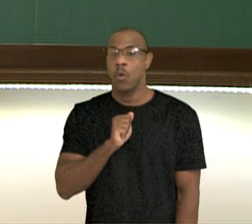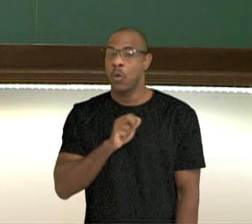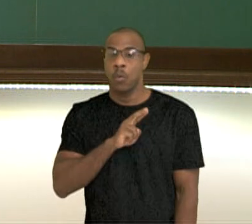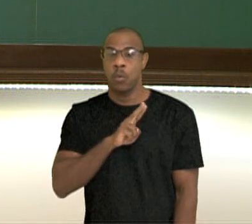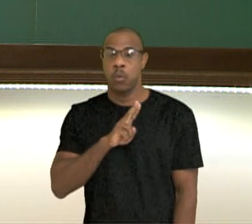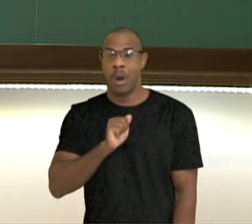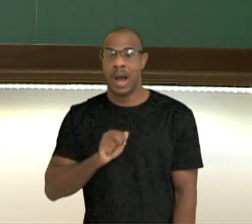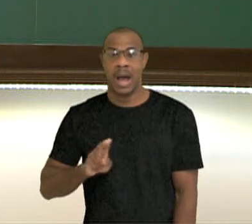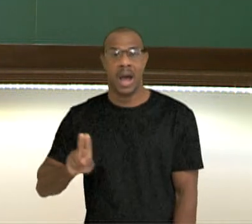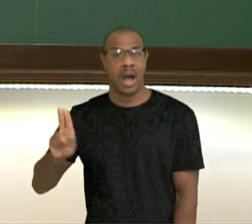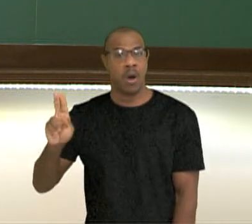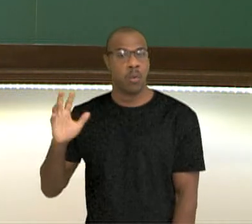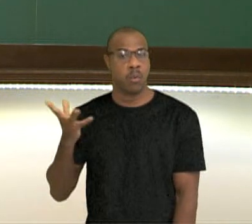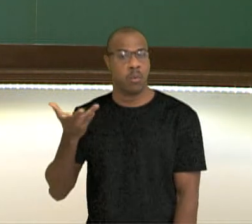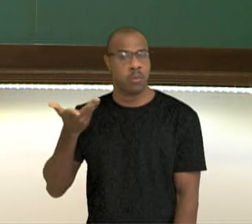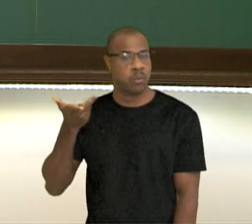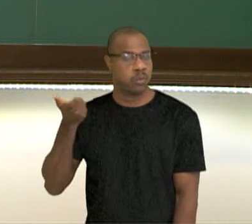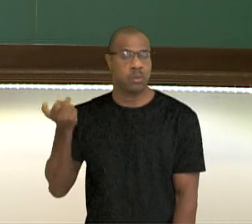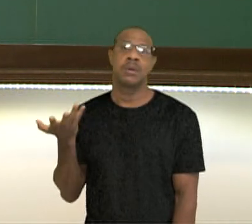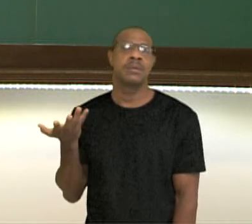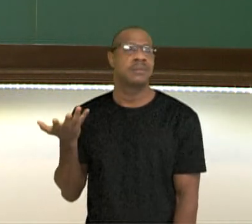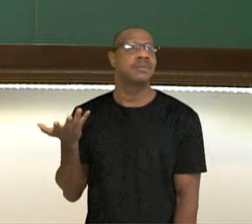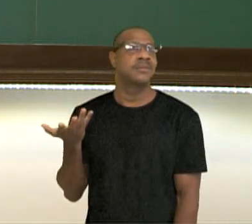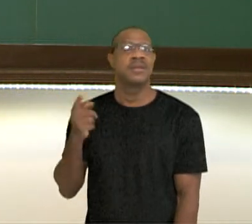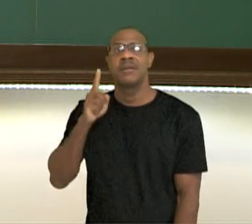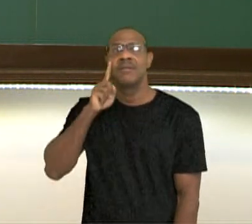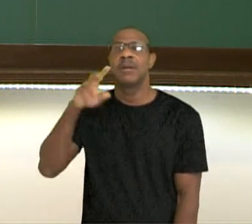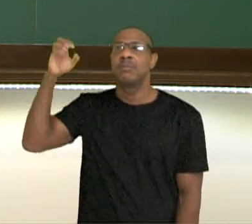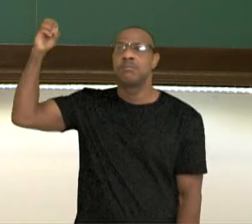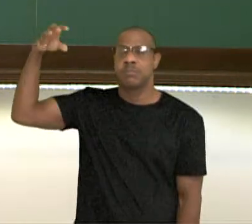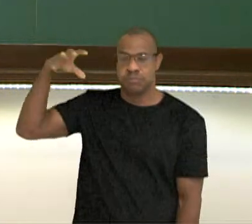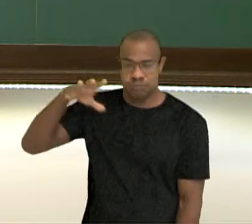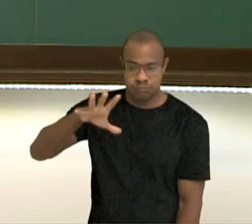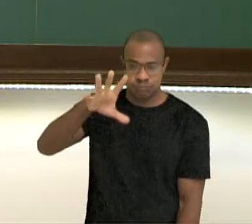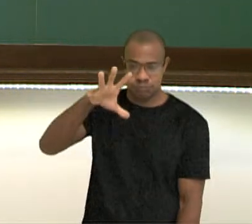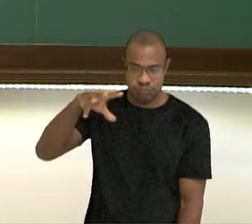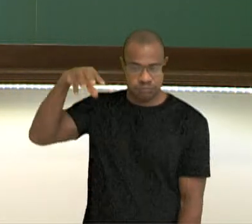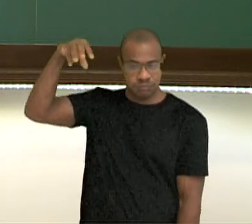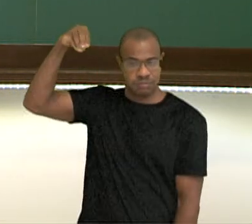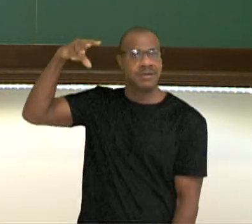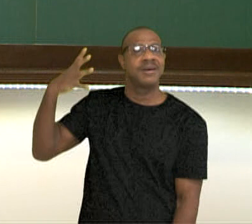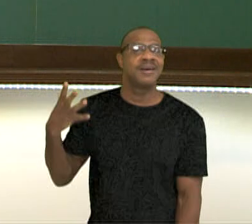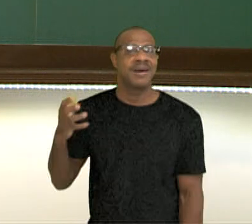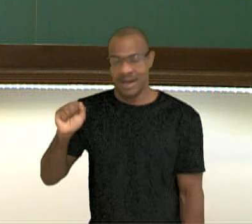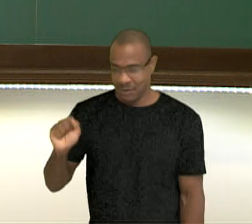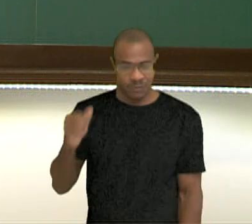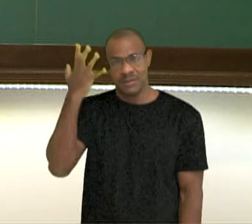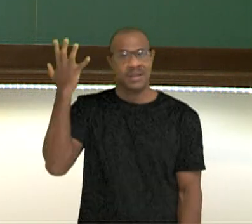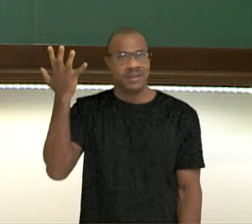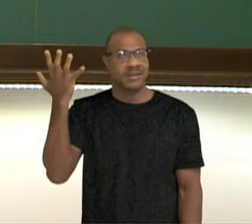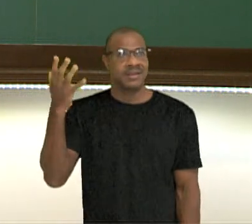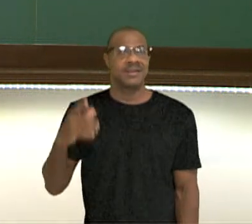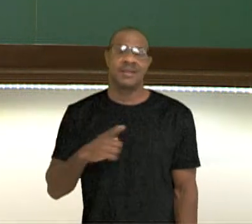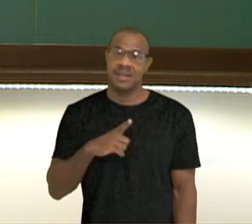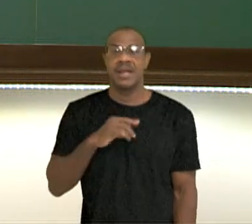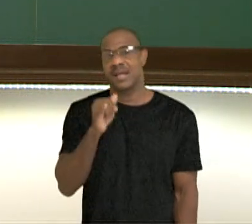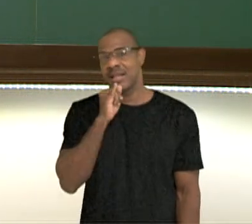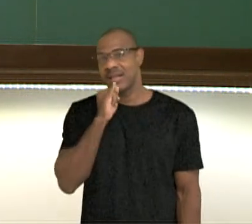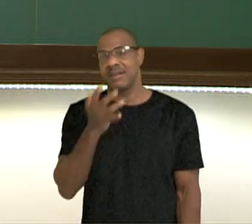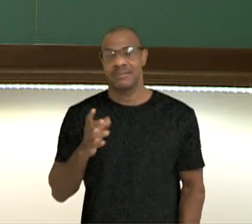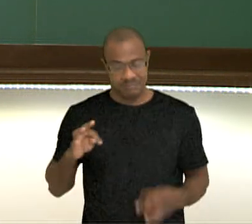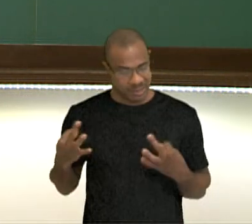que acontece ali e não tem como revivê-la novamente, né? Então ali já é um exemplo